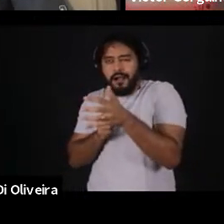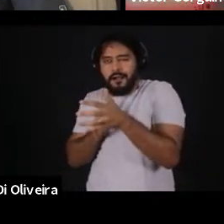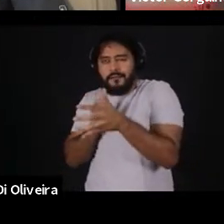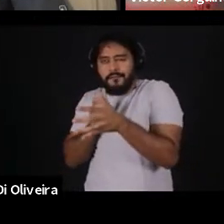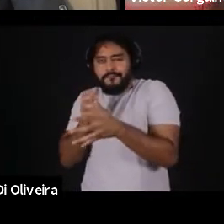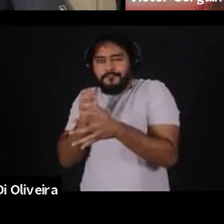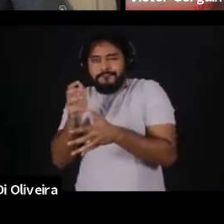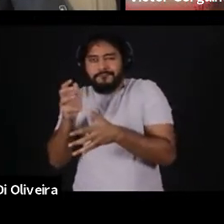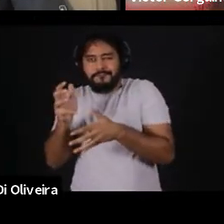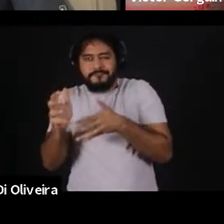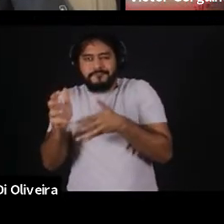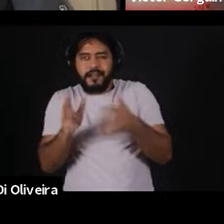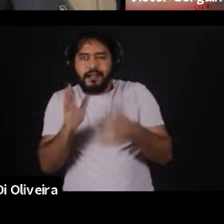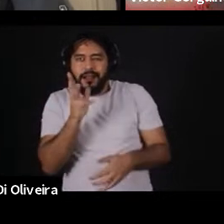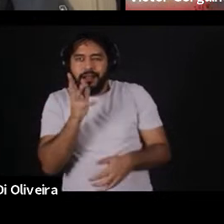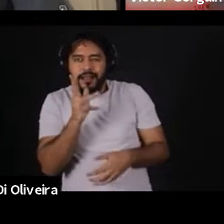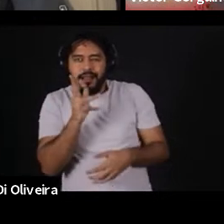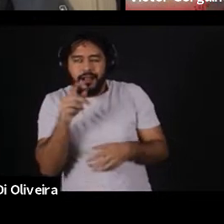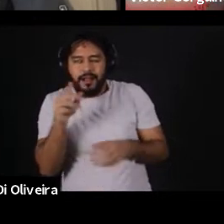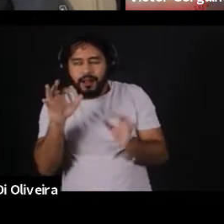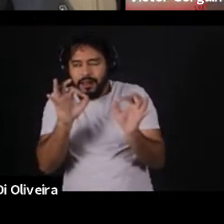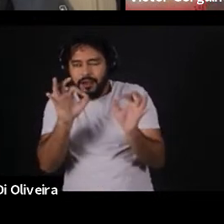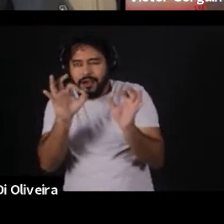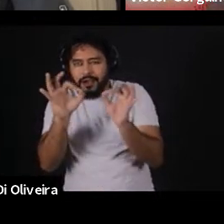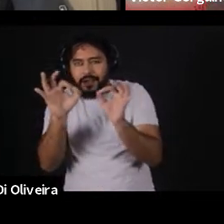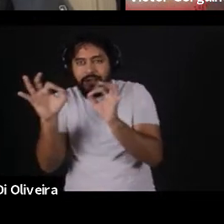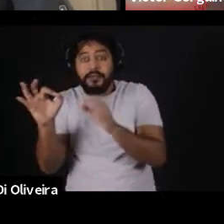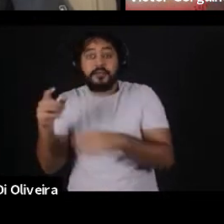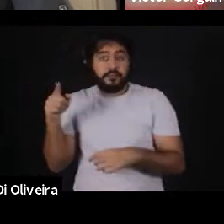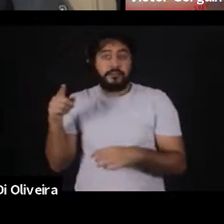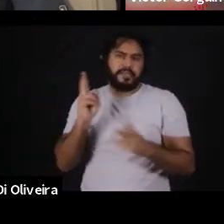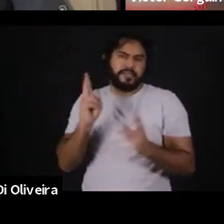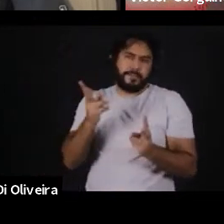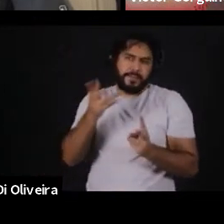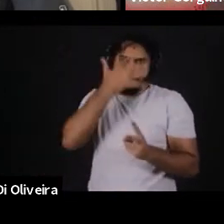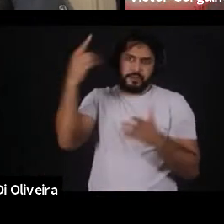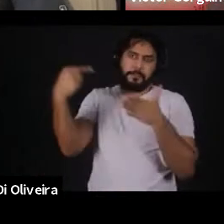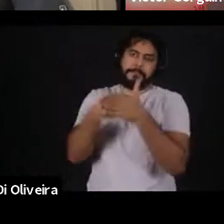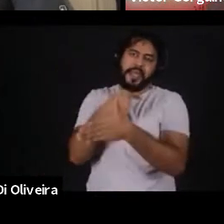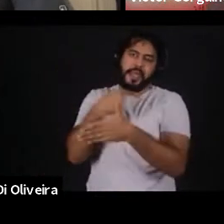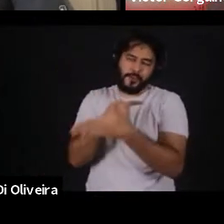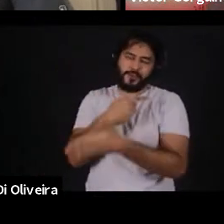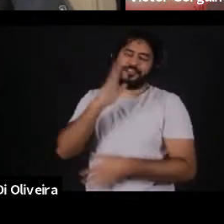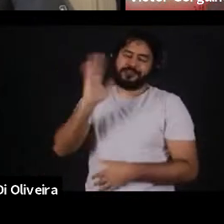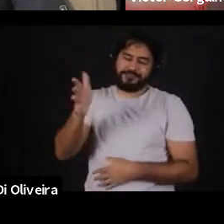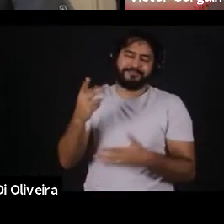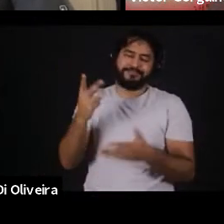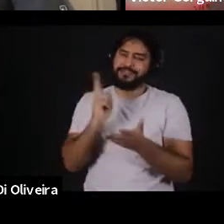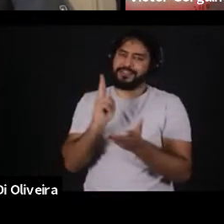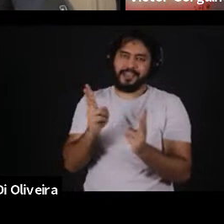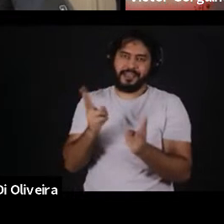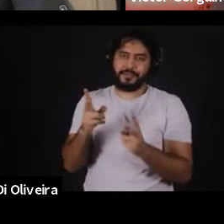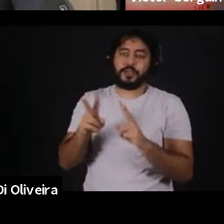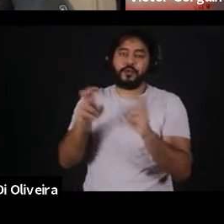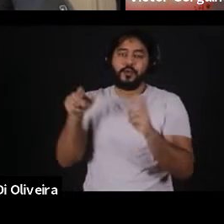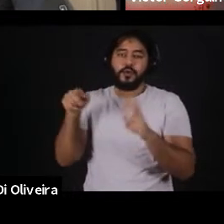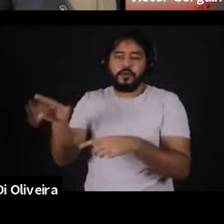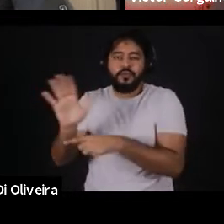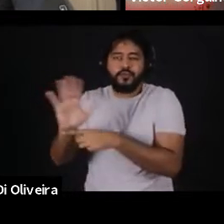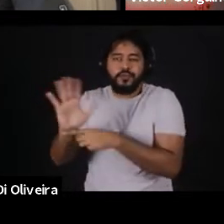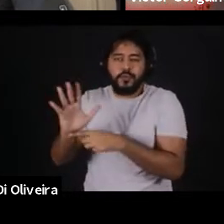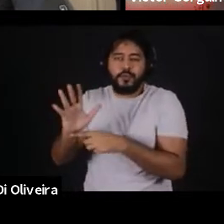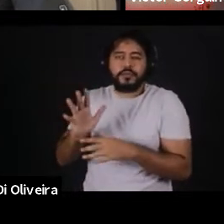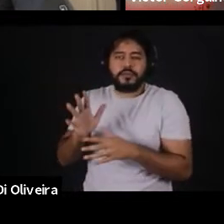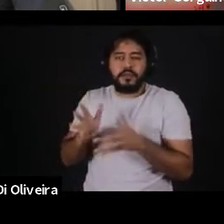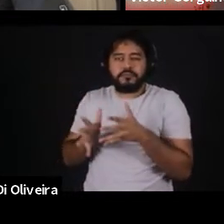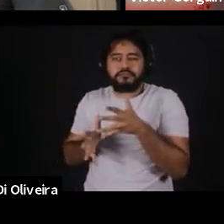coisa que aparece sempre quando a gente fala sobre o filme, ou quando alguém escreve pra gente, a gente também já tinha comentado sobre isso, né? Sobre o filme ser lento.